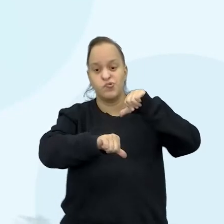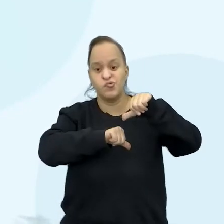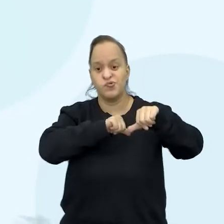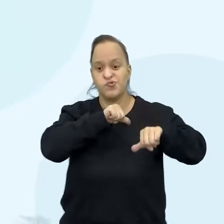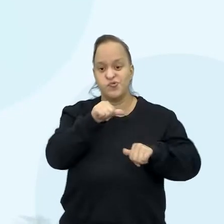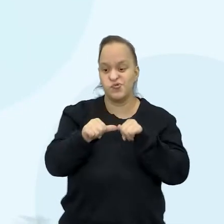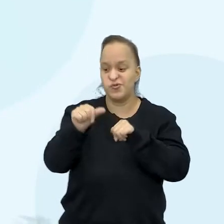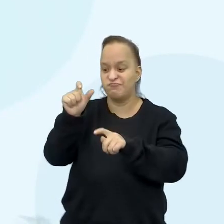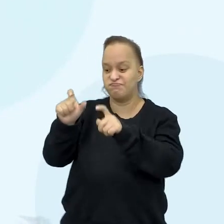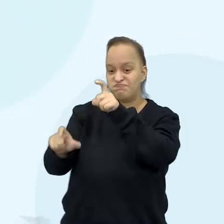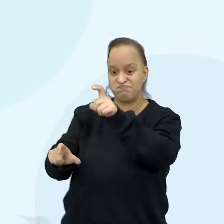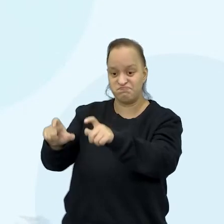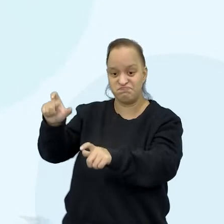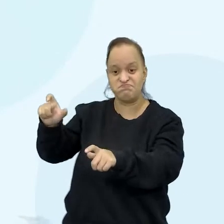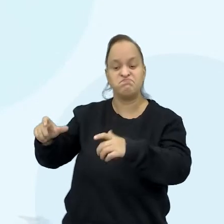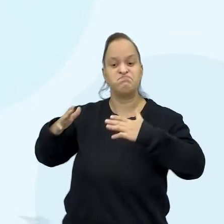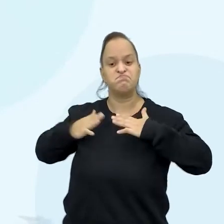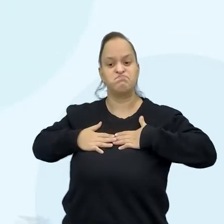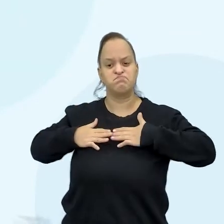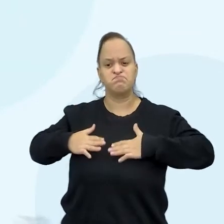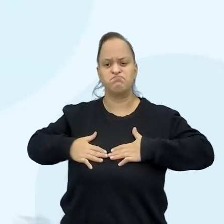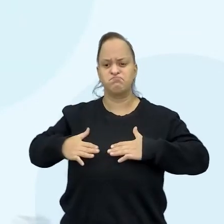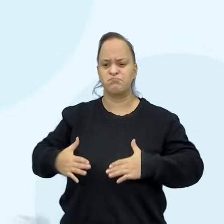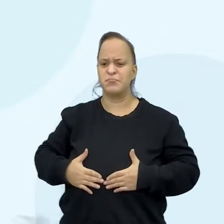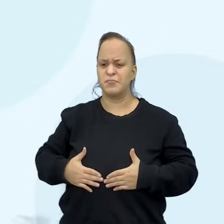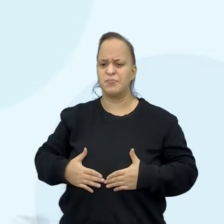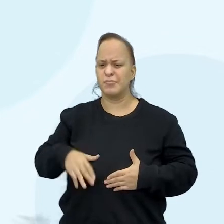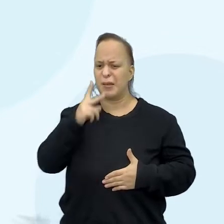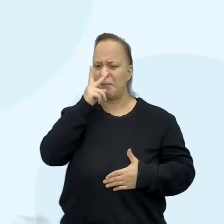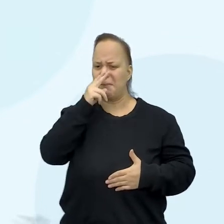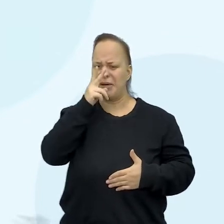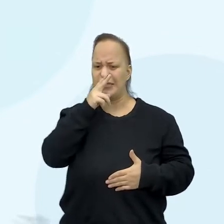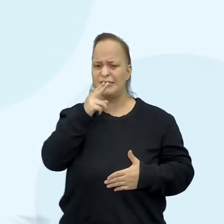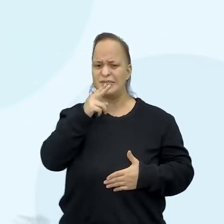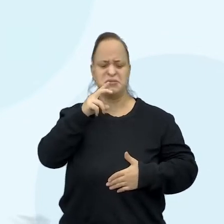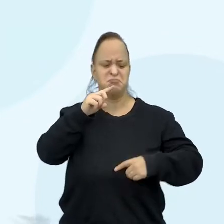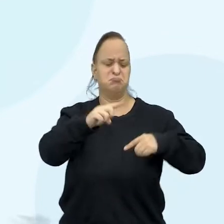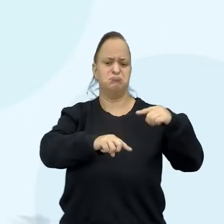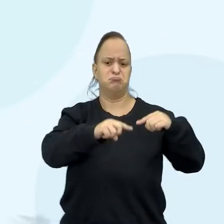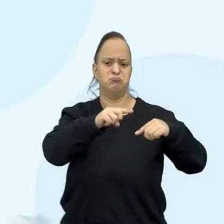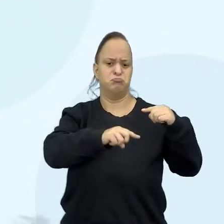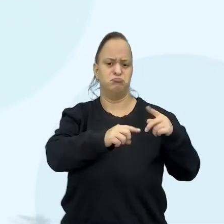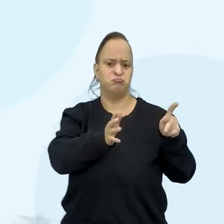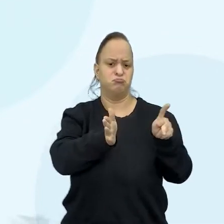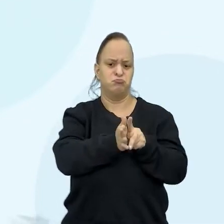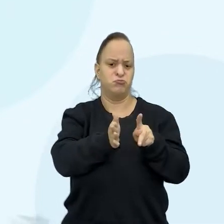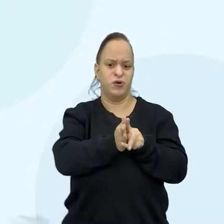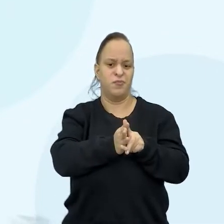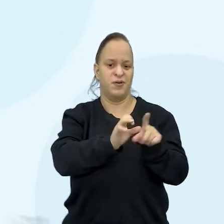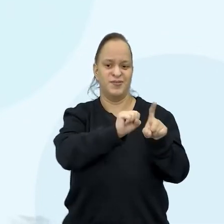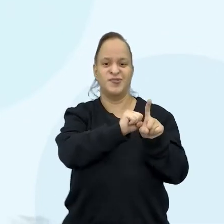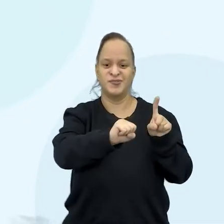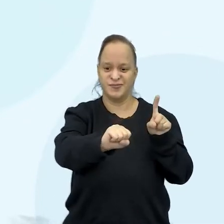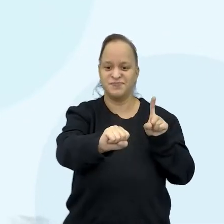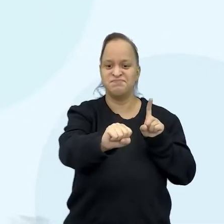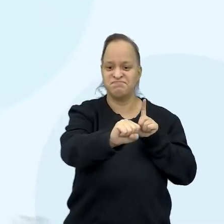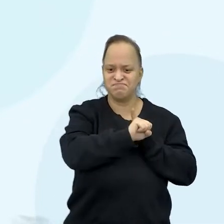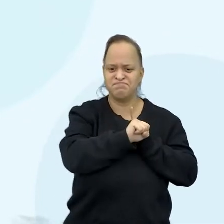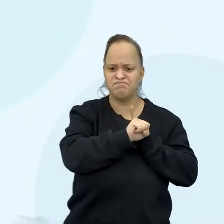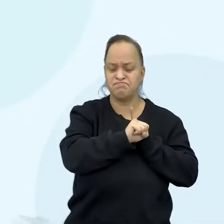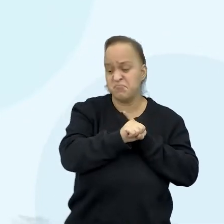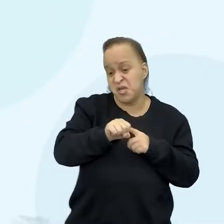os corpos dos condenados numa espécie de bem social. Né? E em sendo um